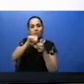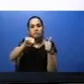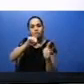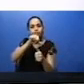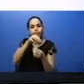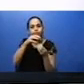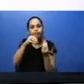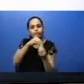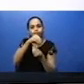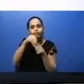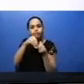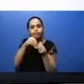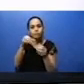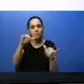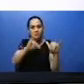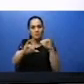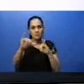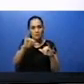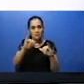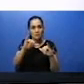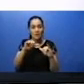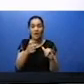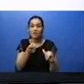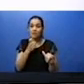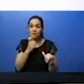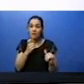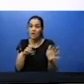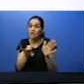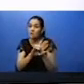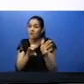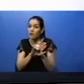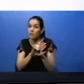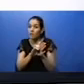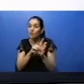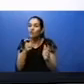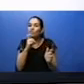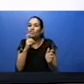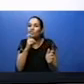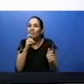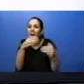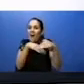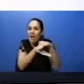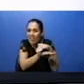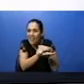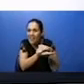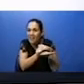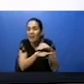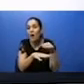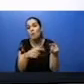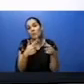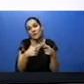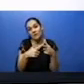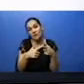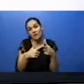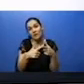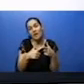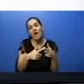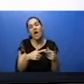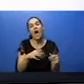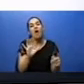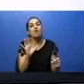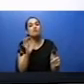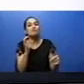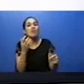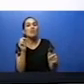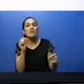exemplo, nós temos guardar os alimentos na geladeira, porque permite conservá-los por mais tempo. Isso acontece porque